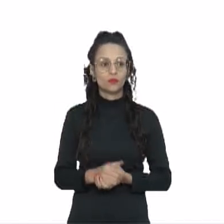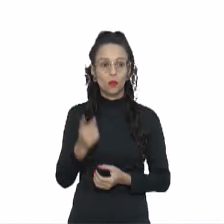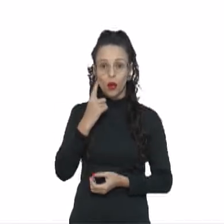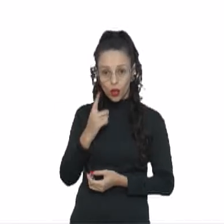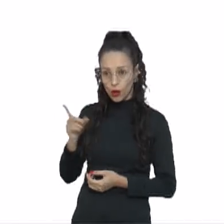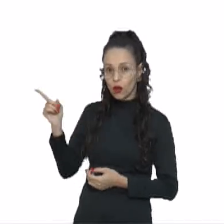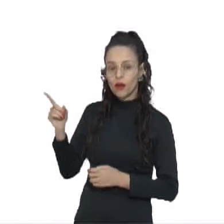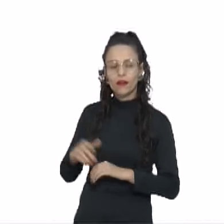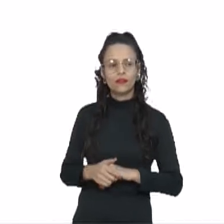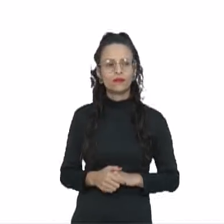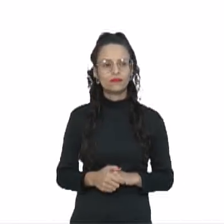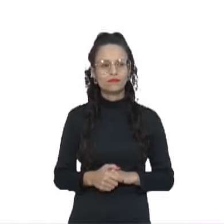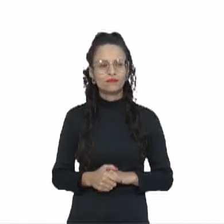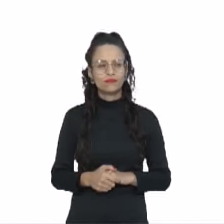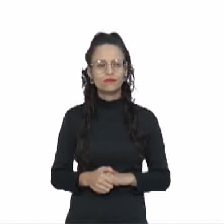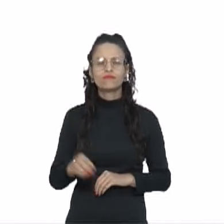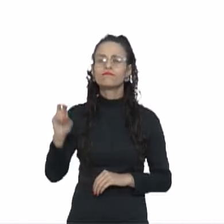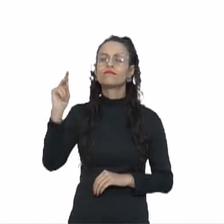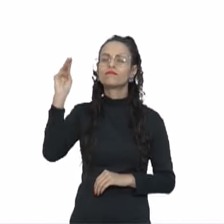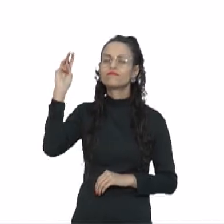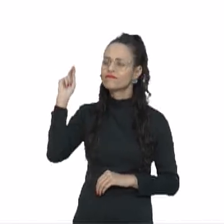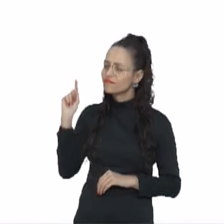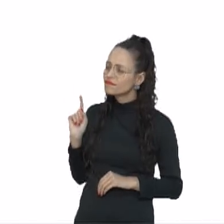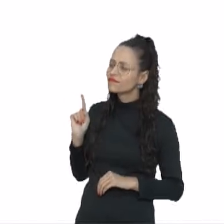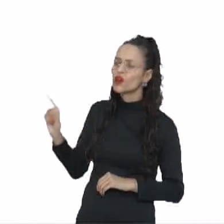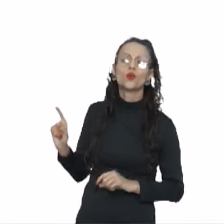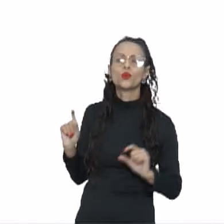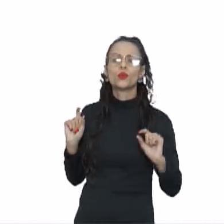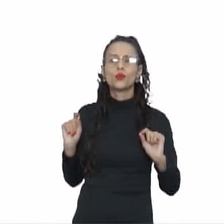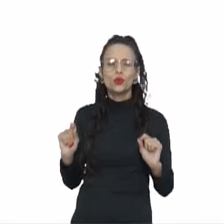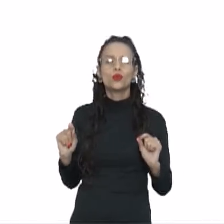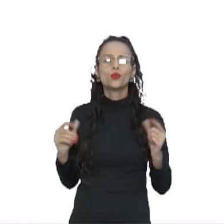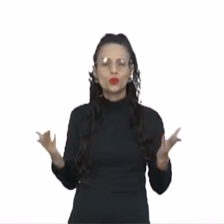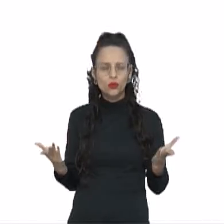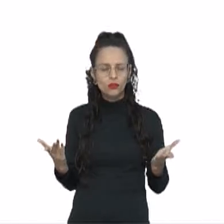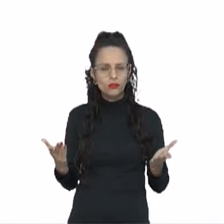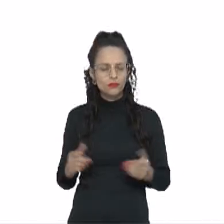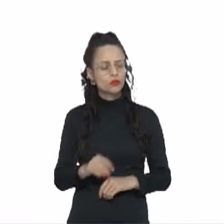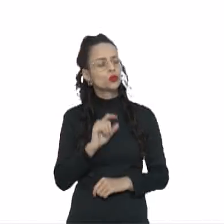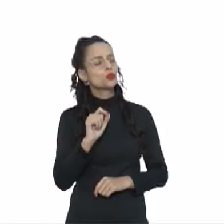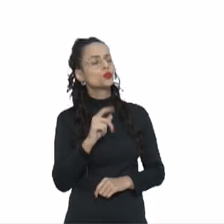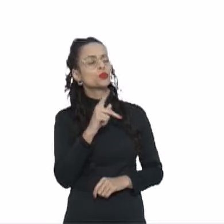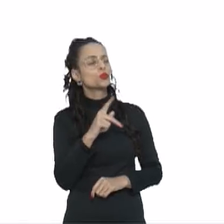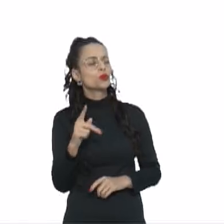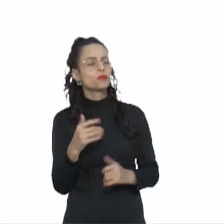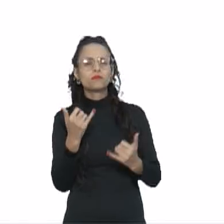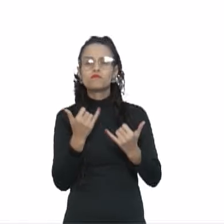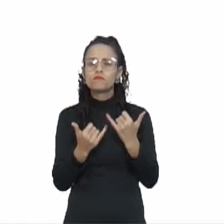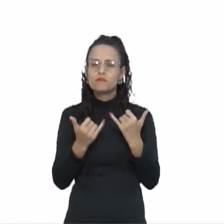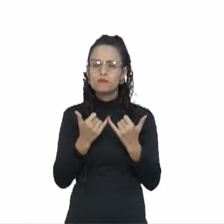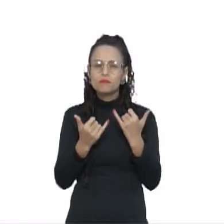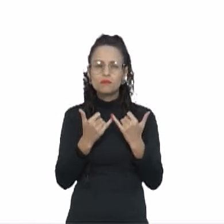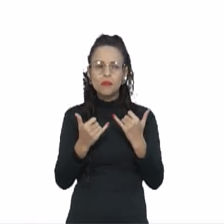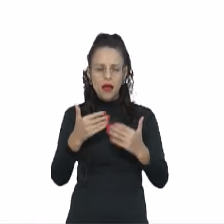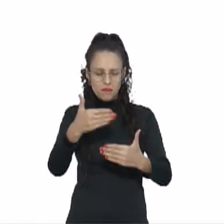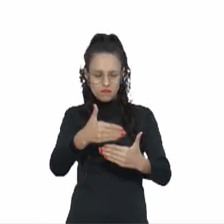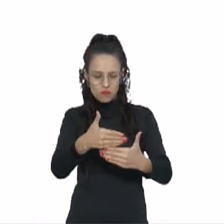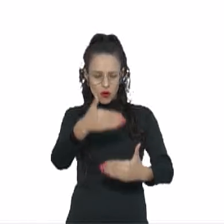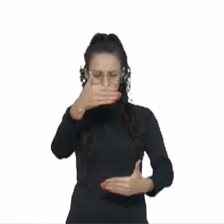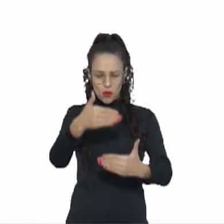lá, de onde são essas antigas construções? O que é isso, professor? Parece tipo um